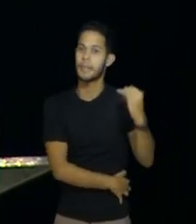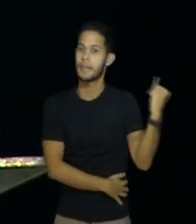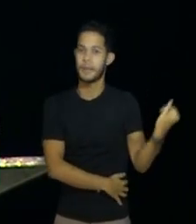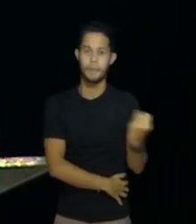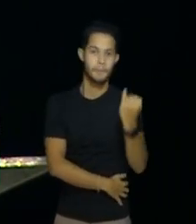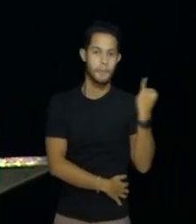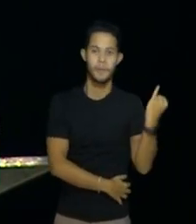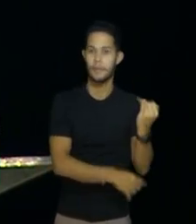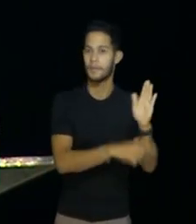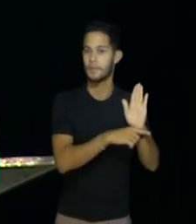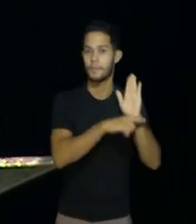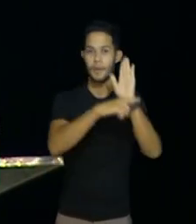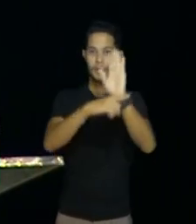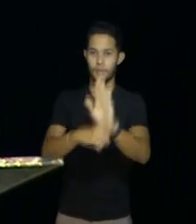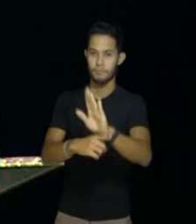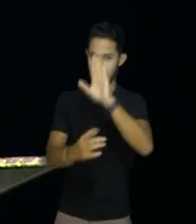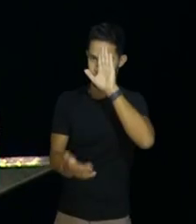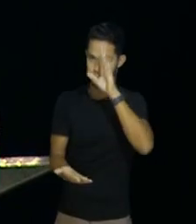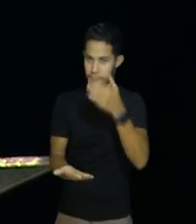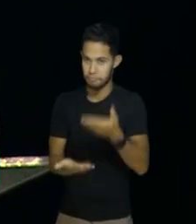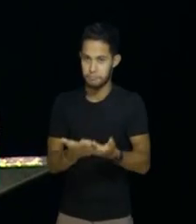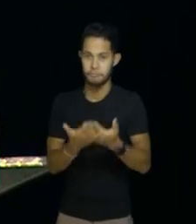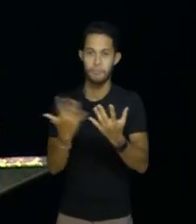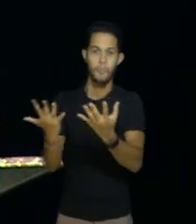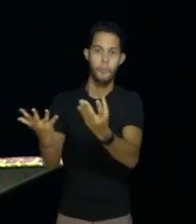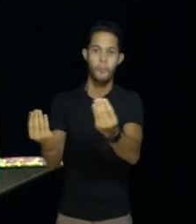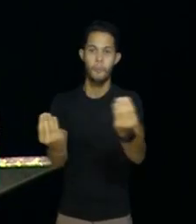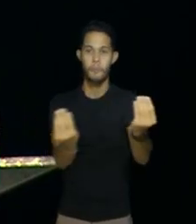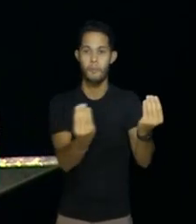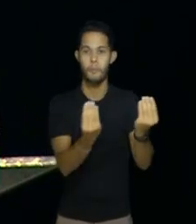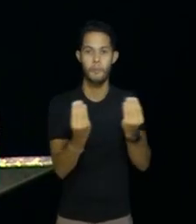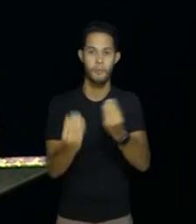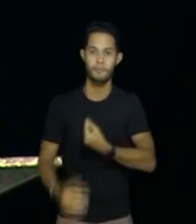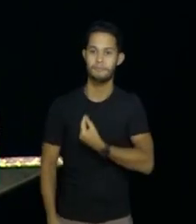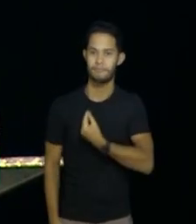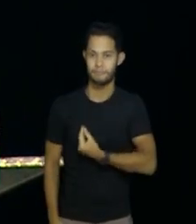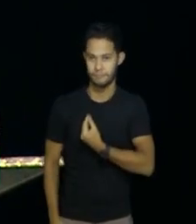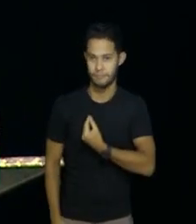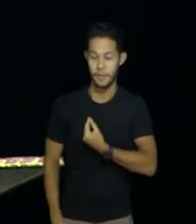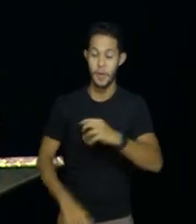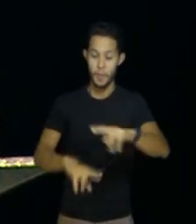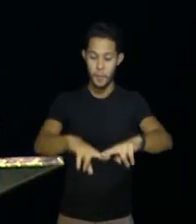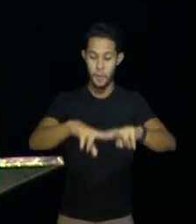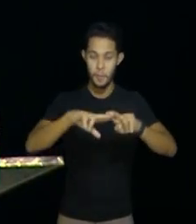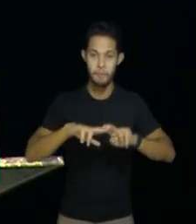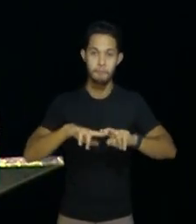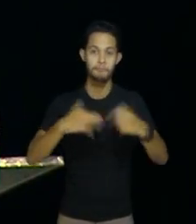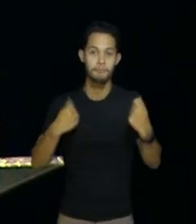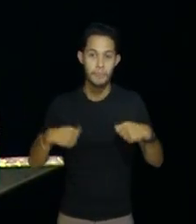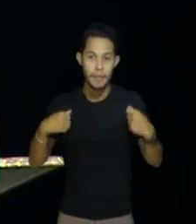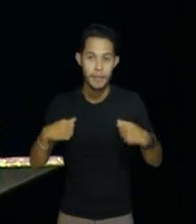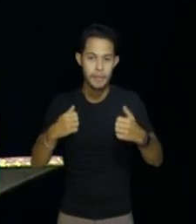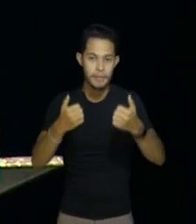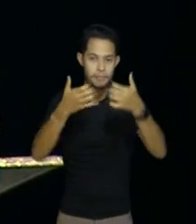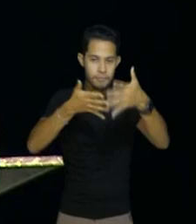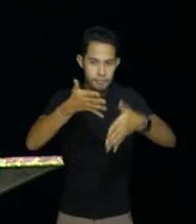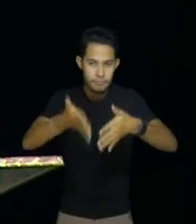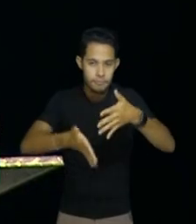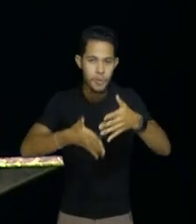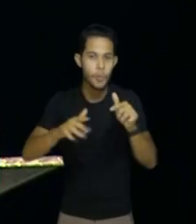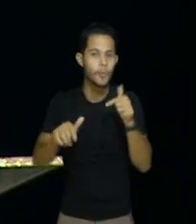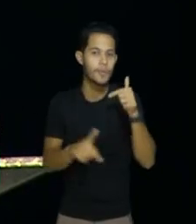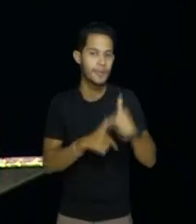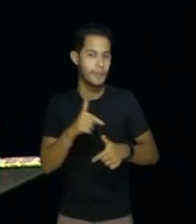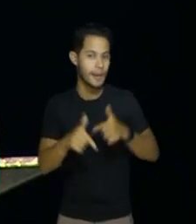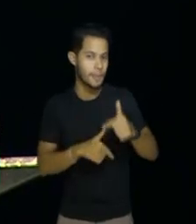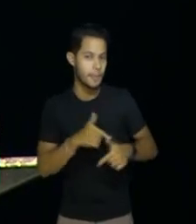de vidas. É impossível falar sobre esse tema sem mencionar o trabalho realizado pela